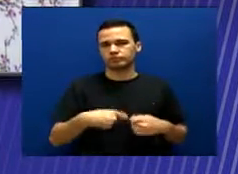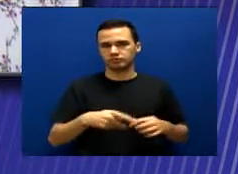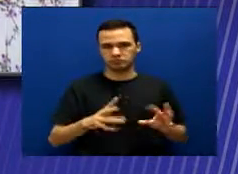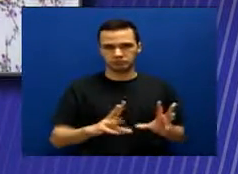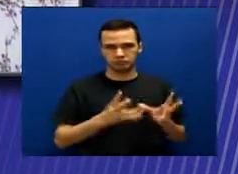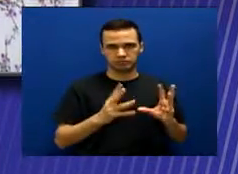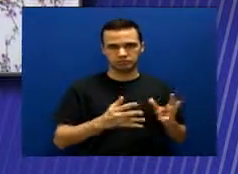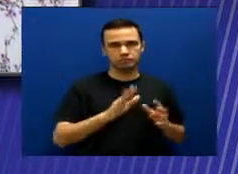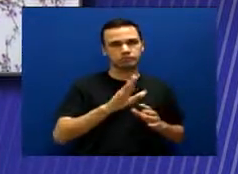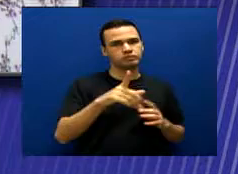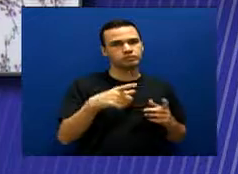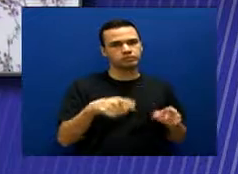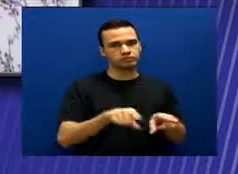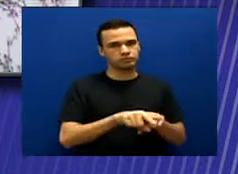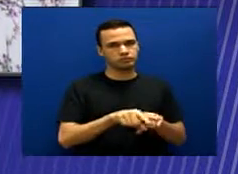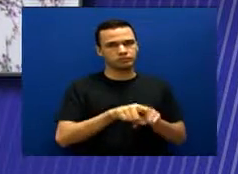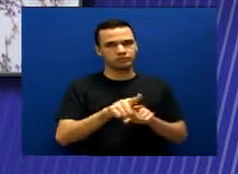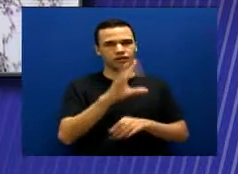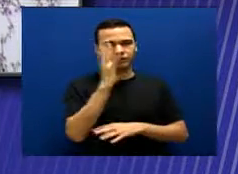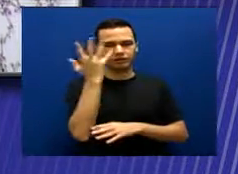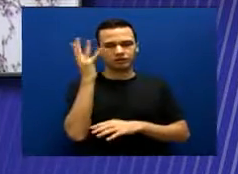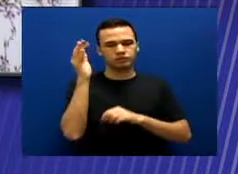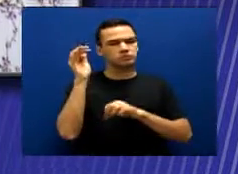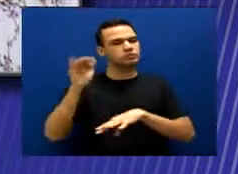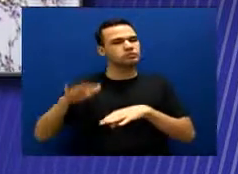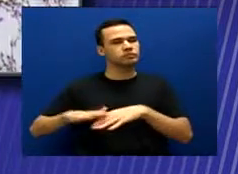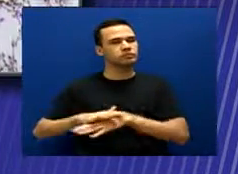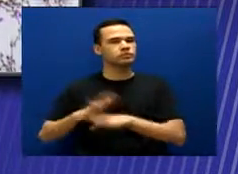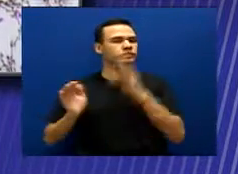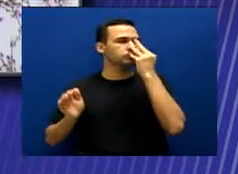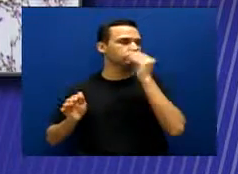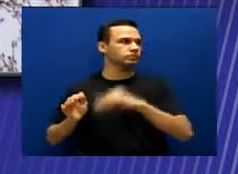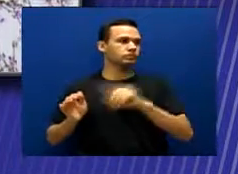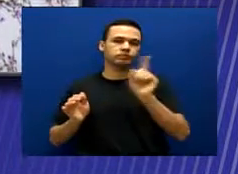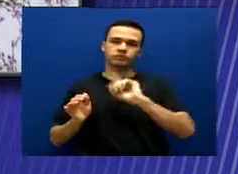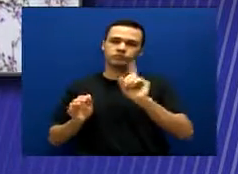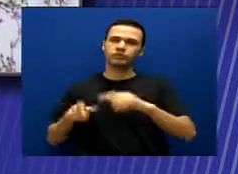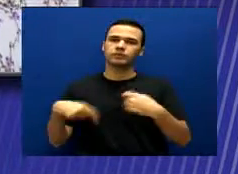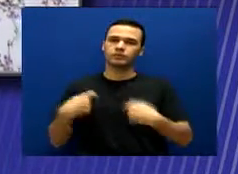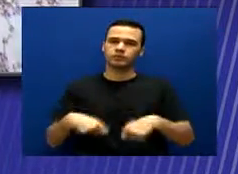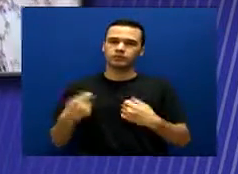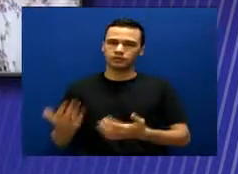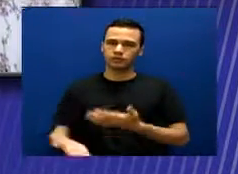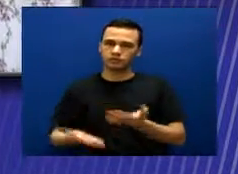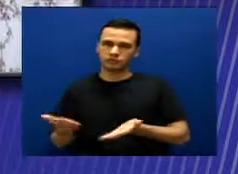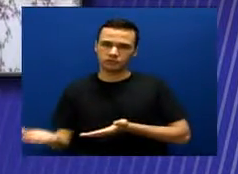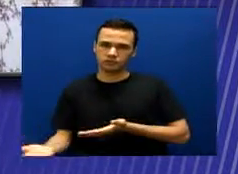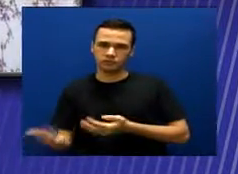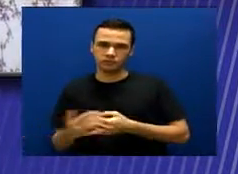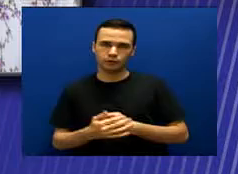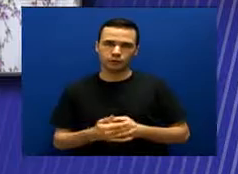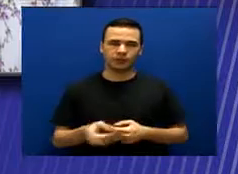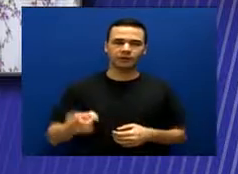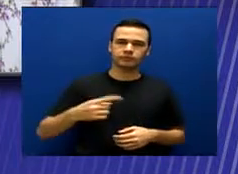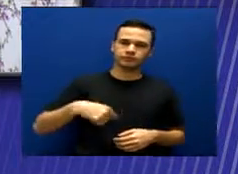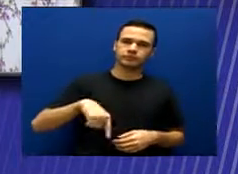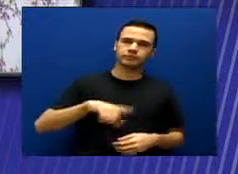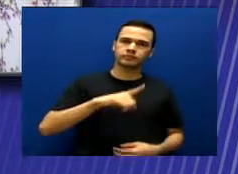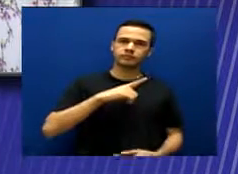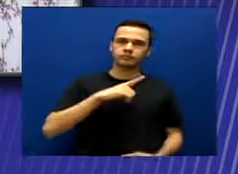incentivar que se cuide da árvore, não é só ter a árvore na calçada, tem que cuidar da árvore, né? Nós